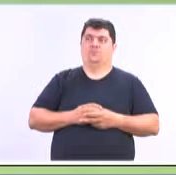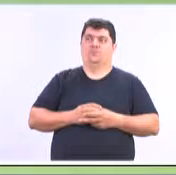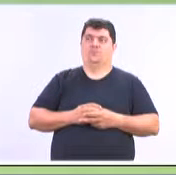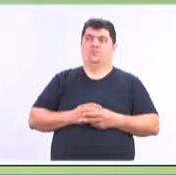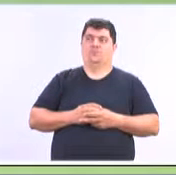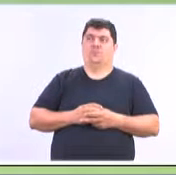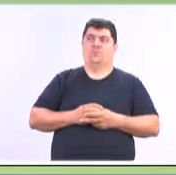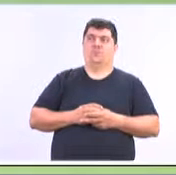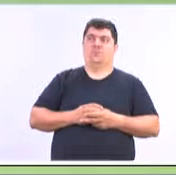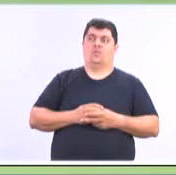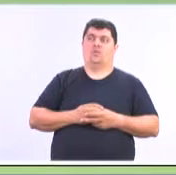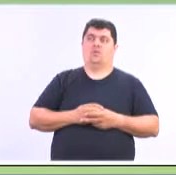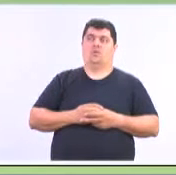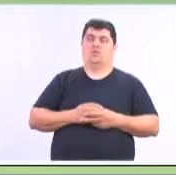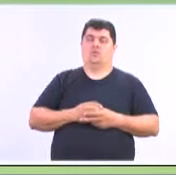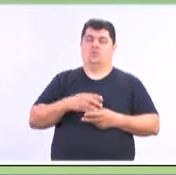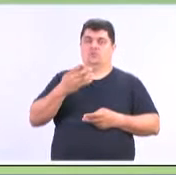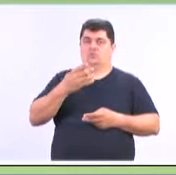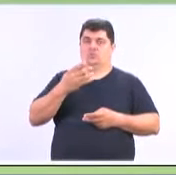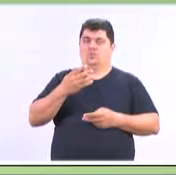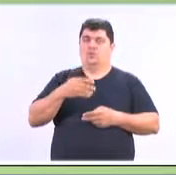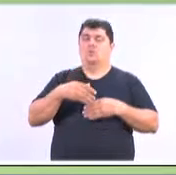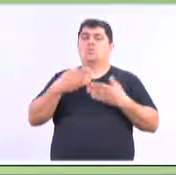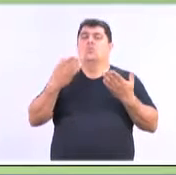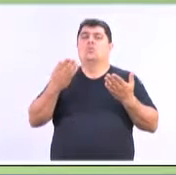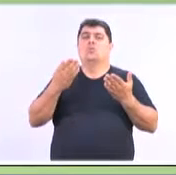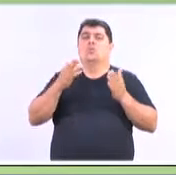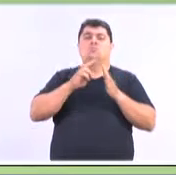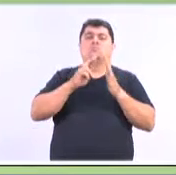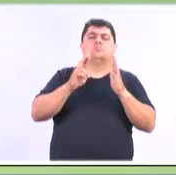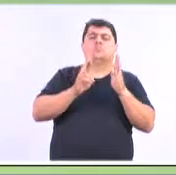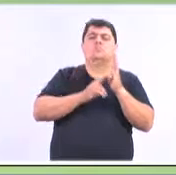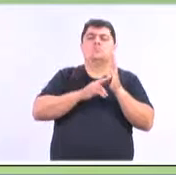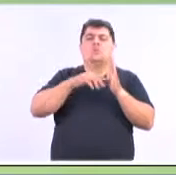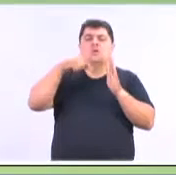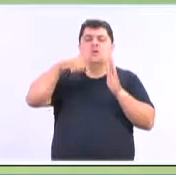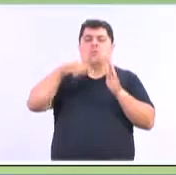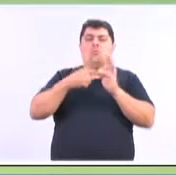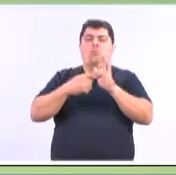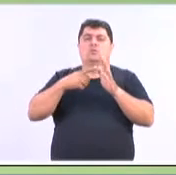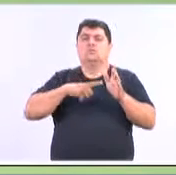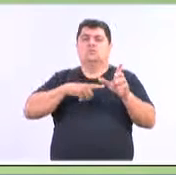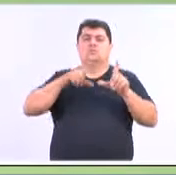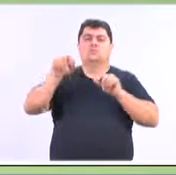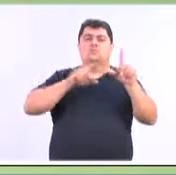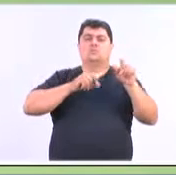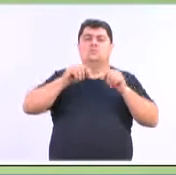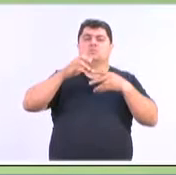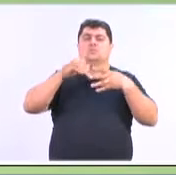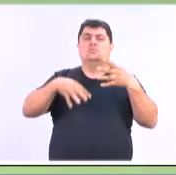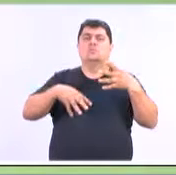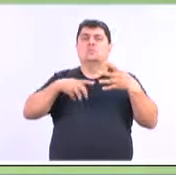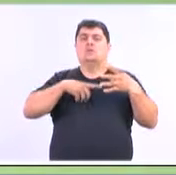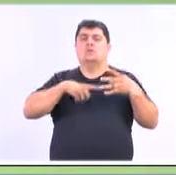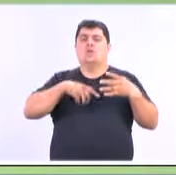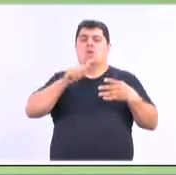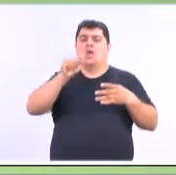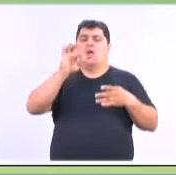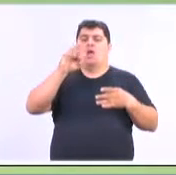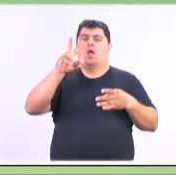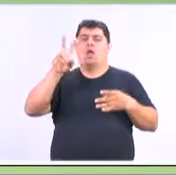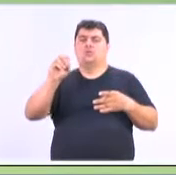Questão 4. Questão 4. Quais critérios abaixo definem a classificação de um